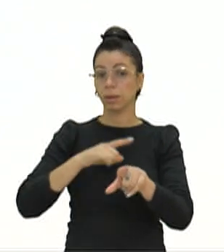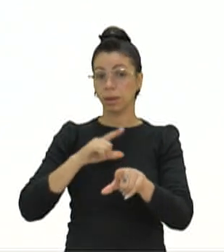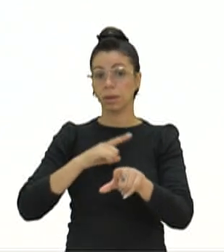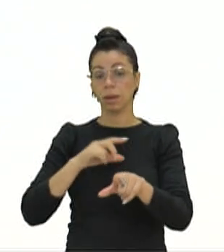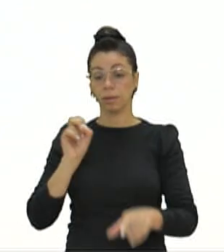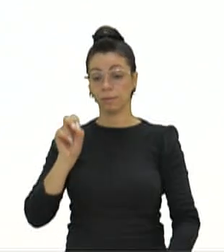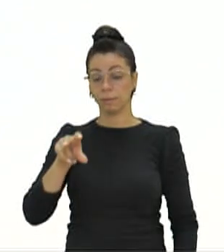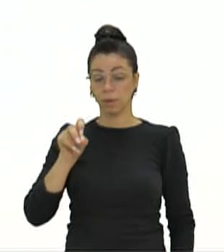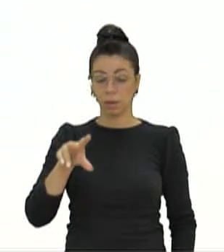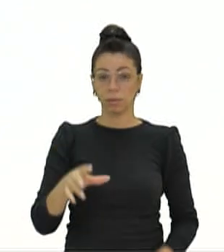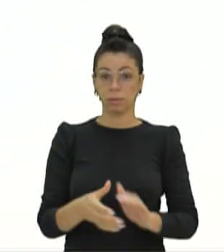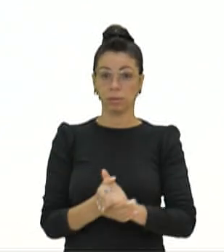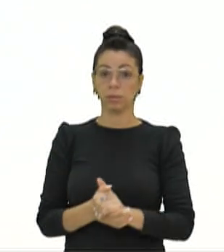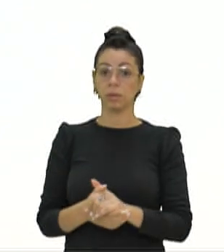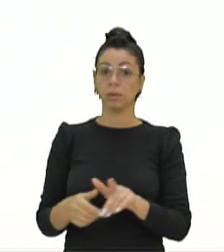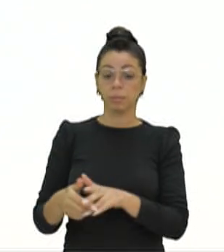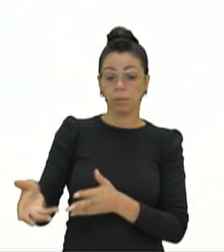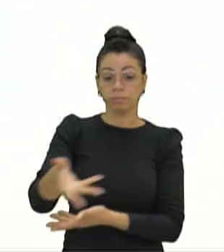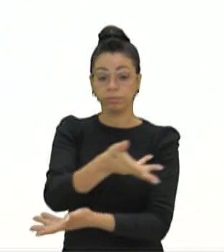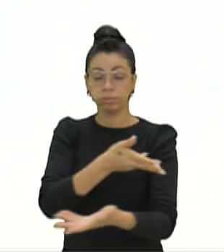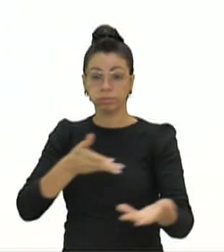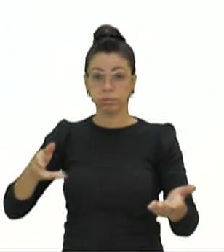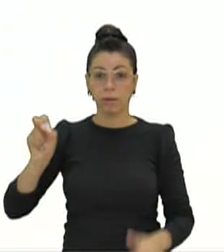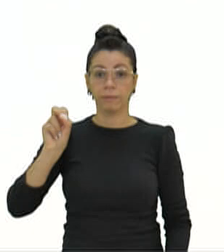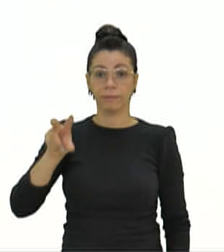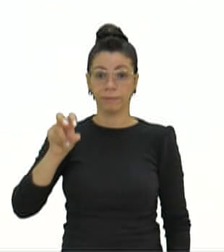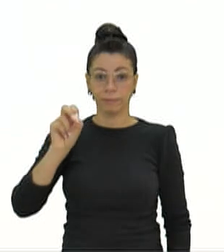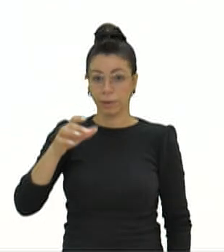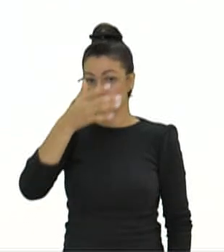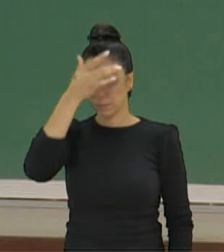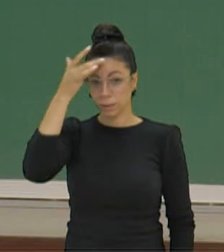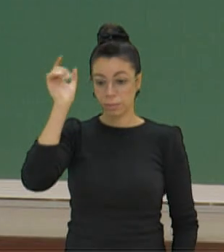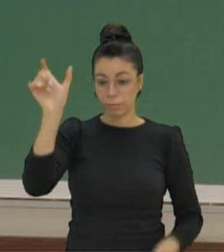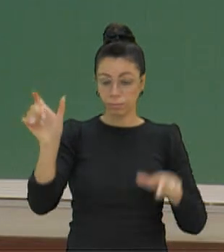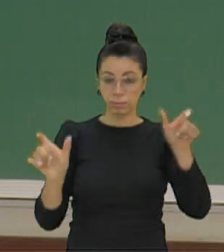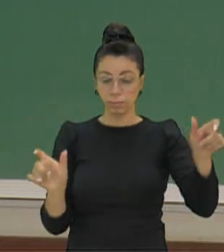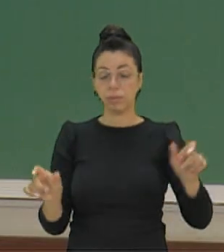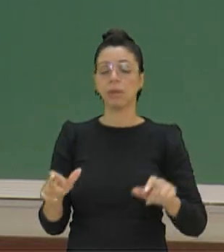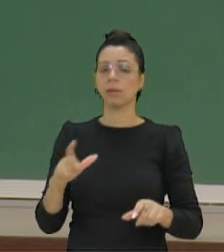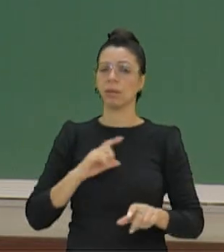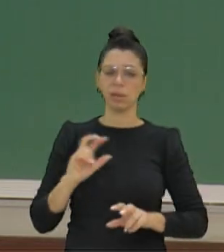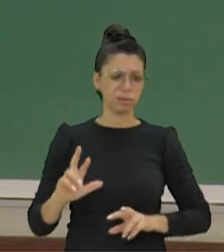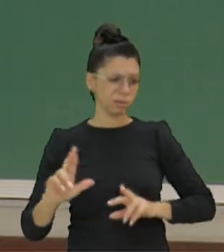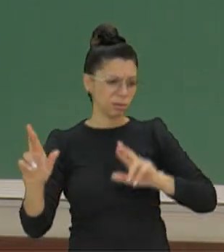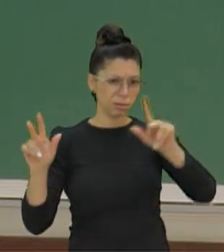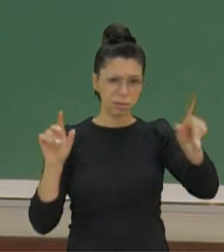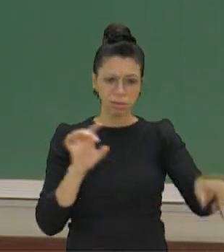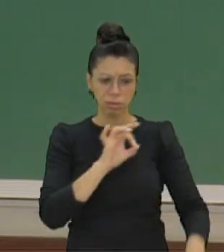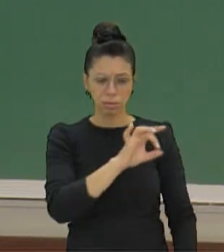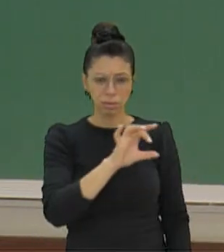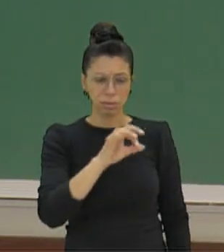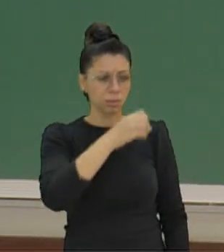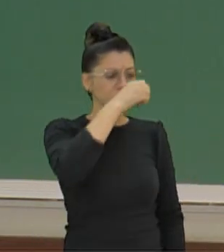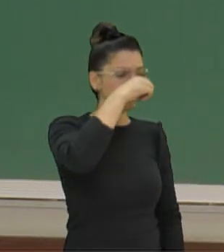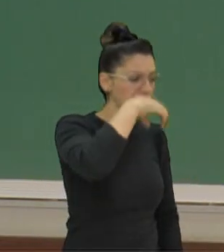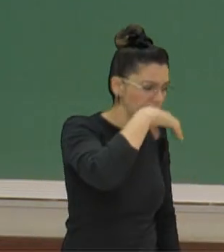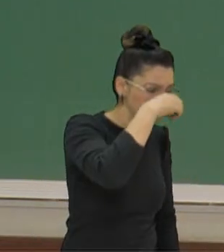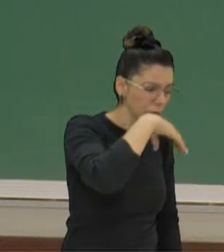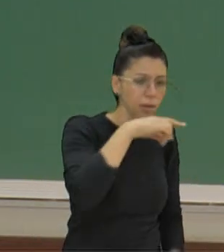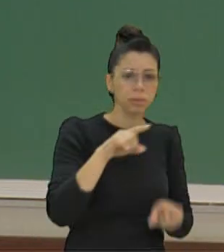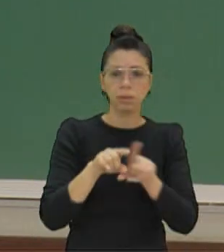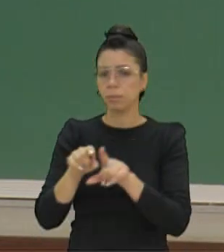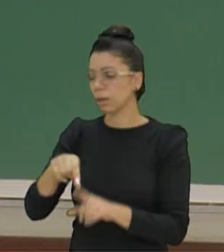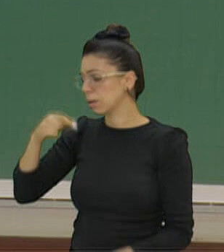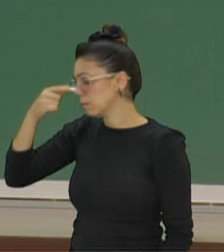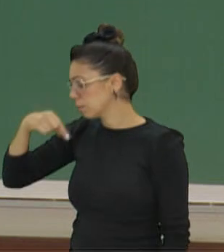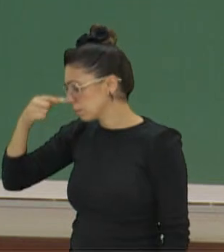pessoa para pessoa. Mas existe sim uma diferença, uma não, né? Várias diferenças entre a gripe e o resfriado.